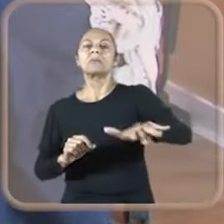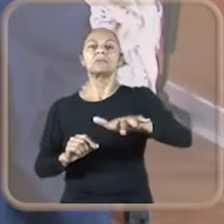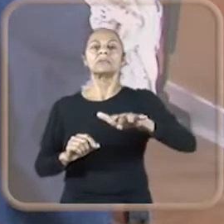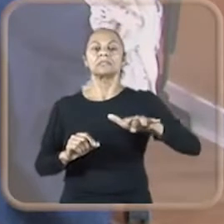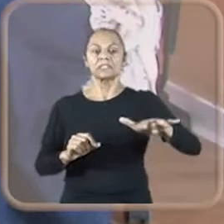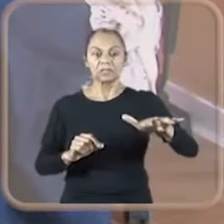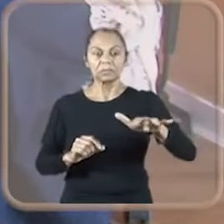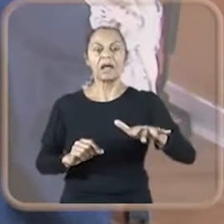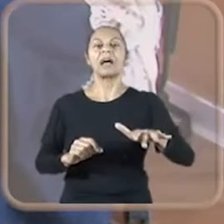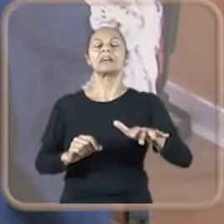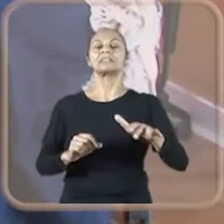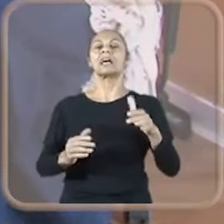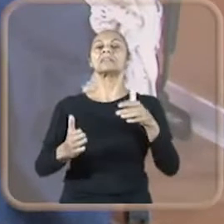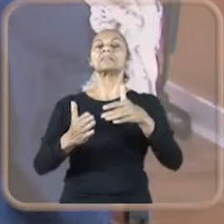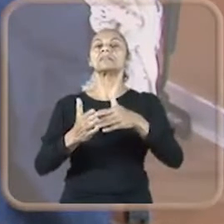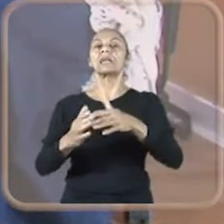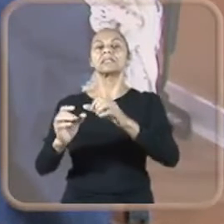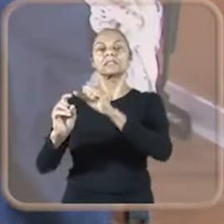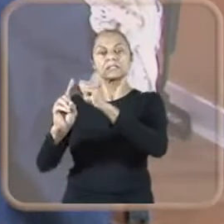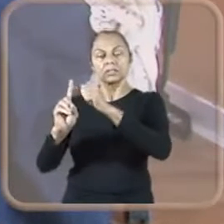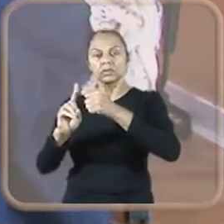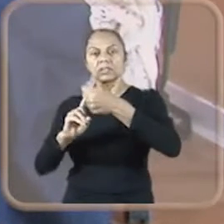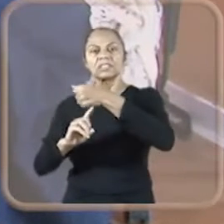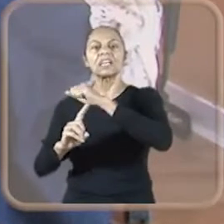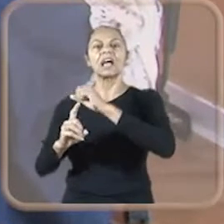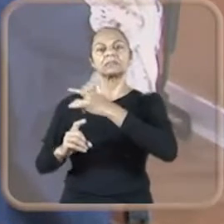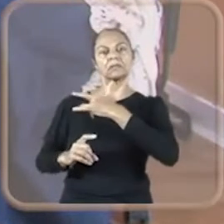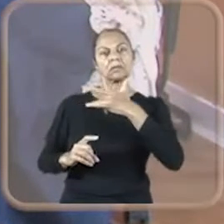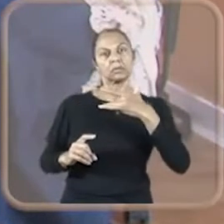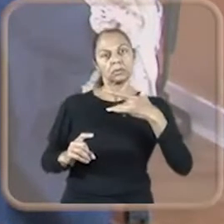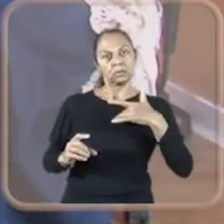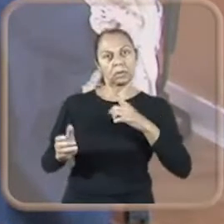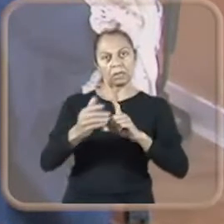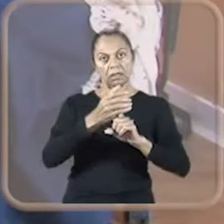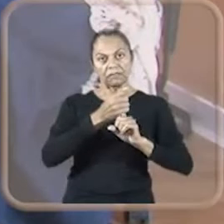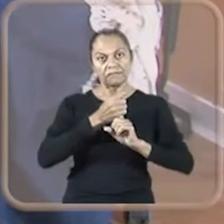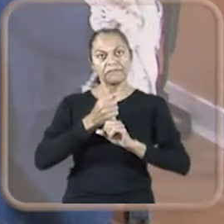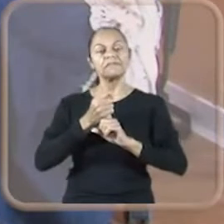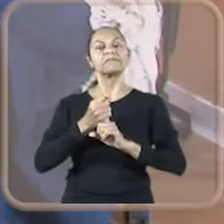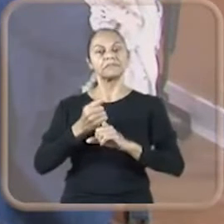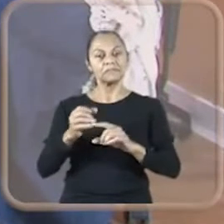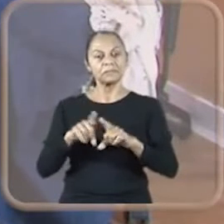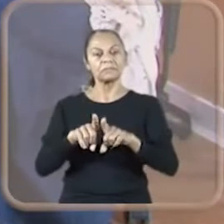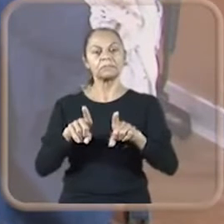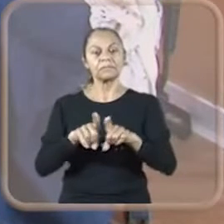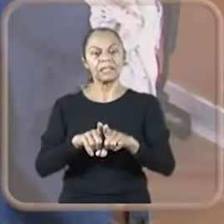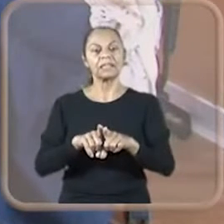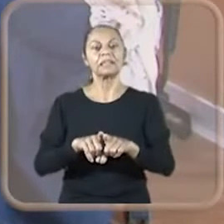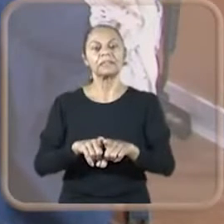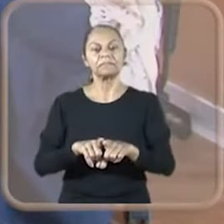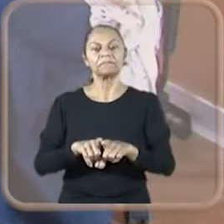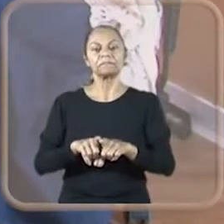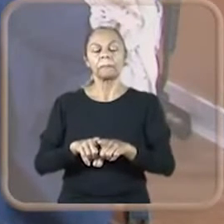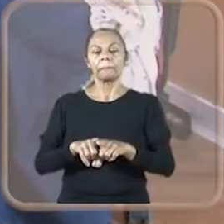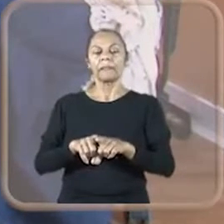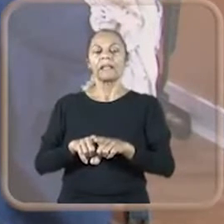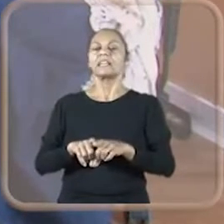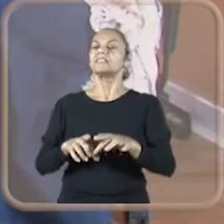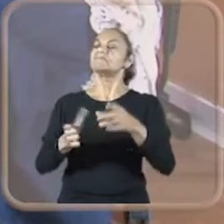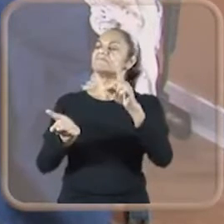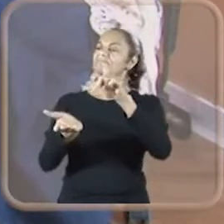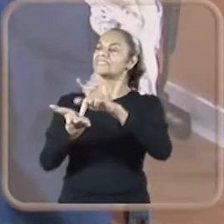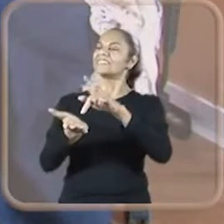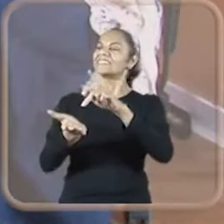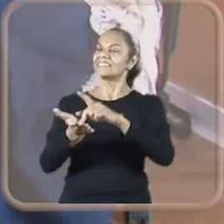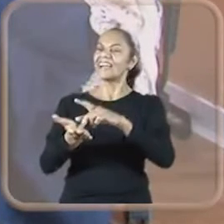indutora para que isso chegue com consistência na assistência social, na saúde, na defesa social, e possa, de fato,